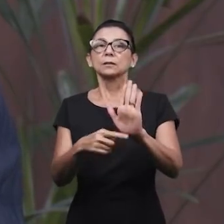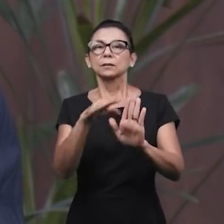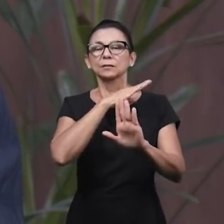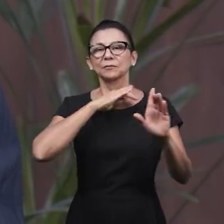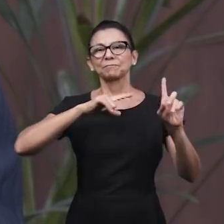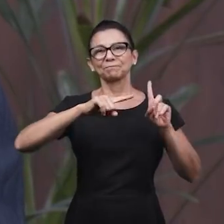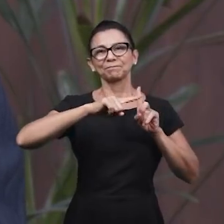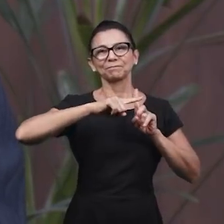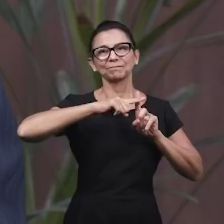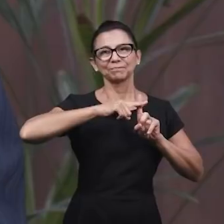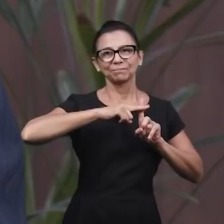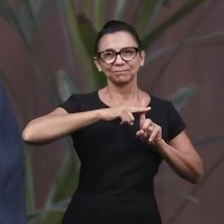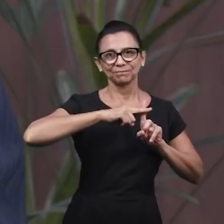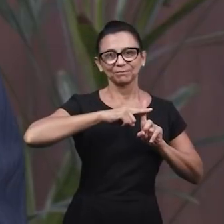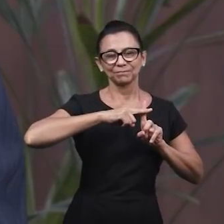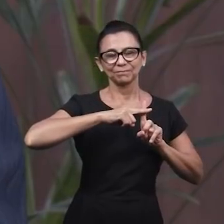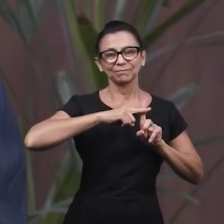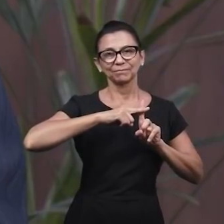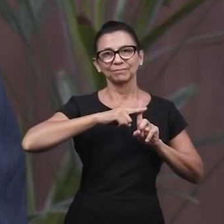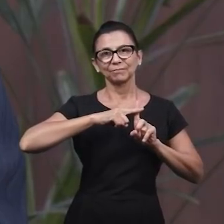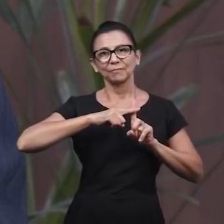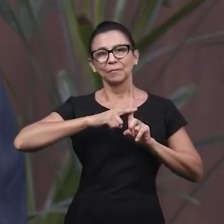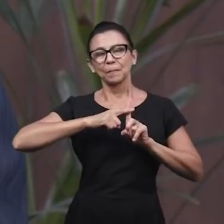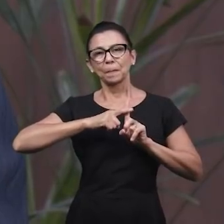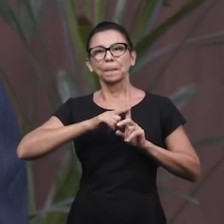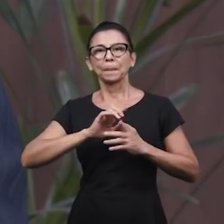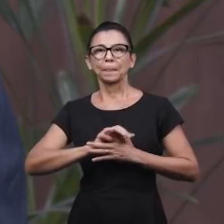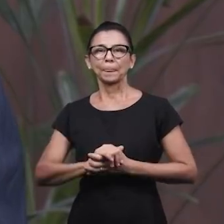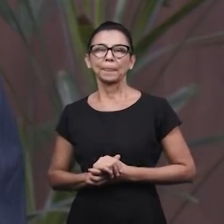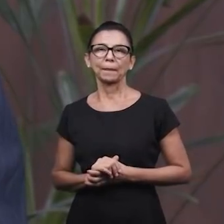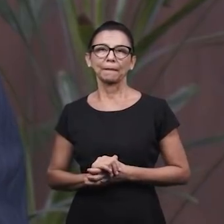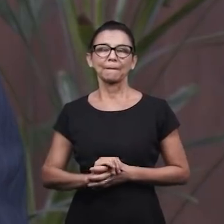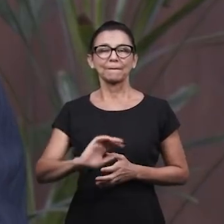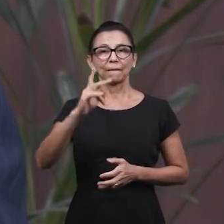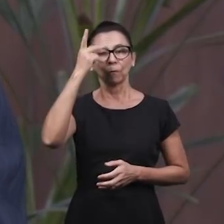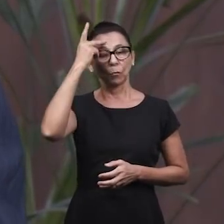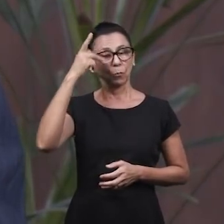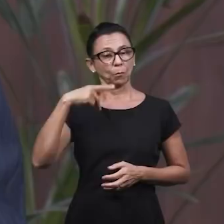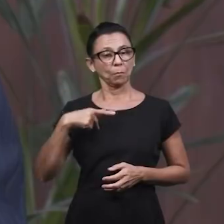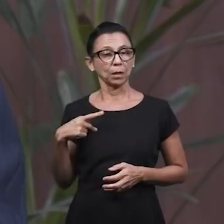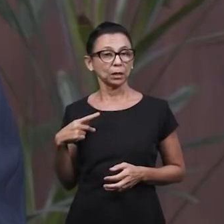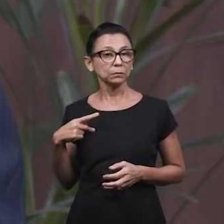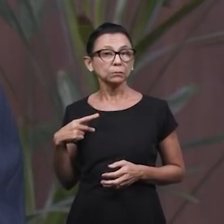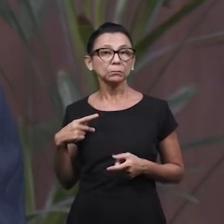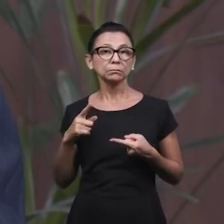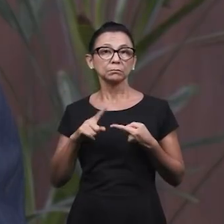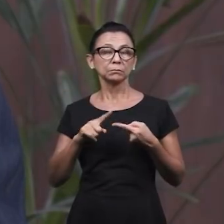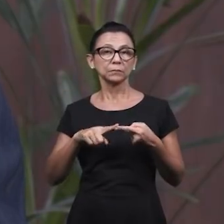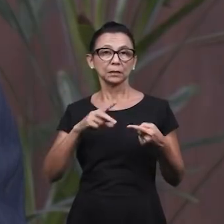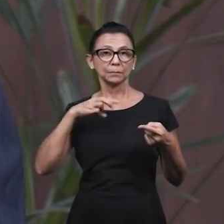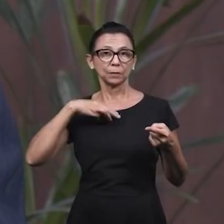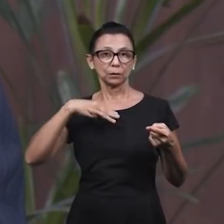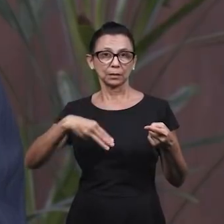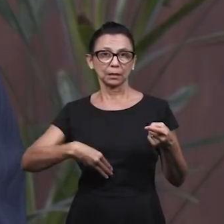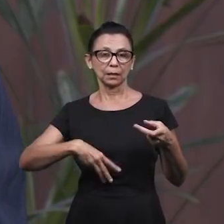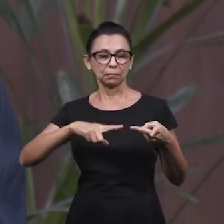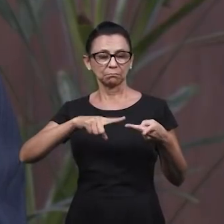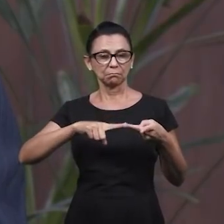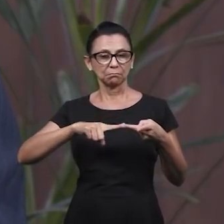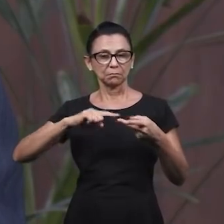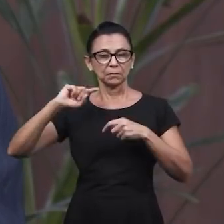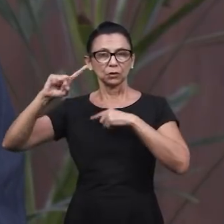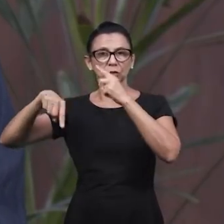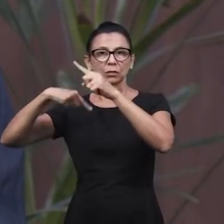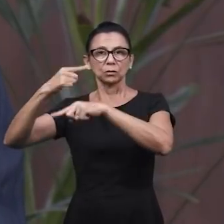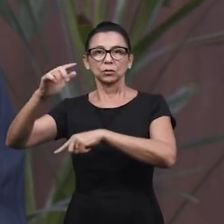Jesus. Então era ali o homem sem dias, né, sem princípio de dias, sem genealogia, mas ele